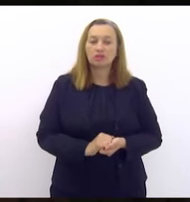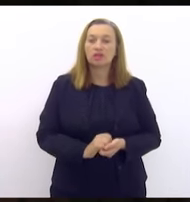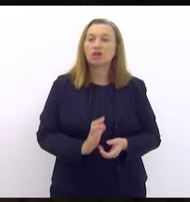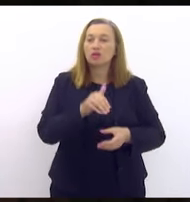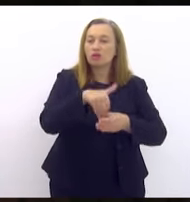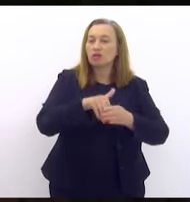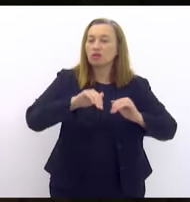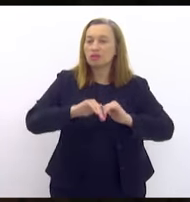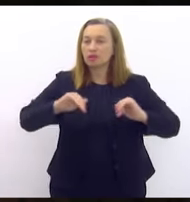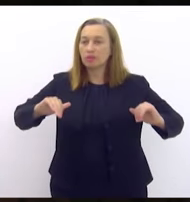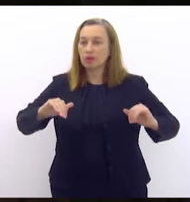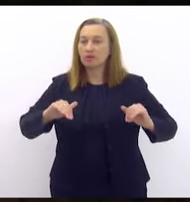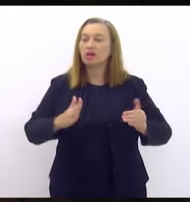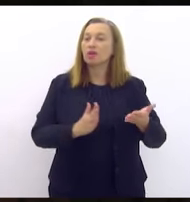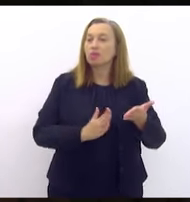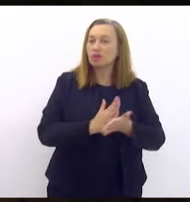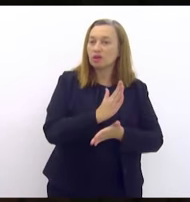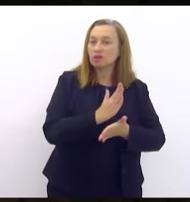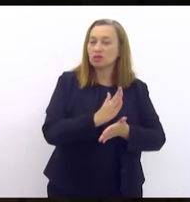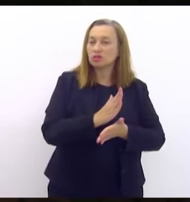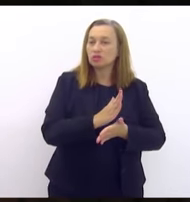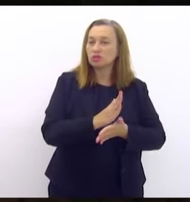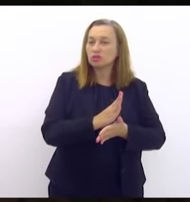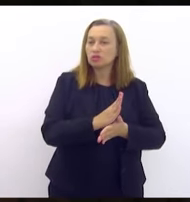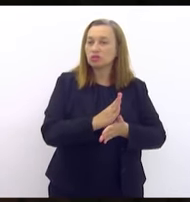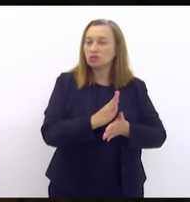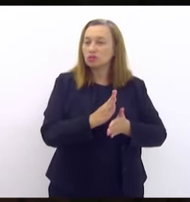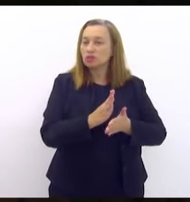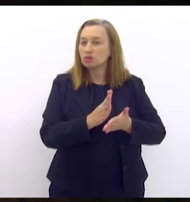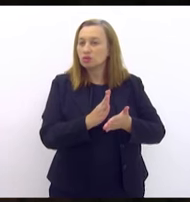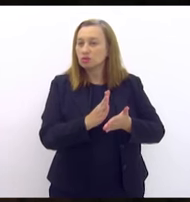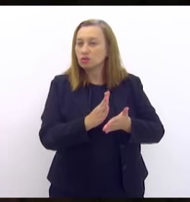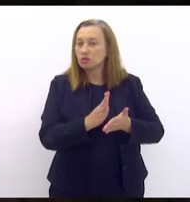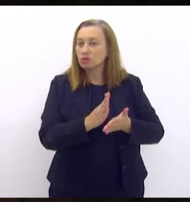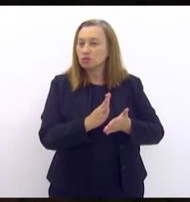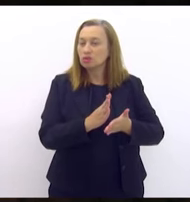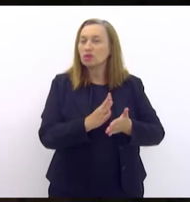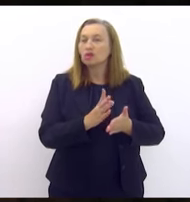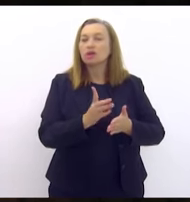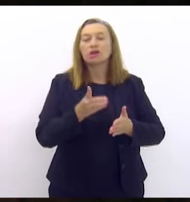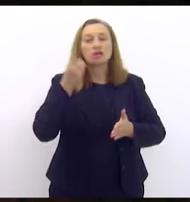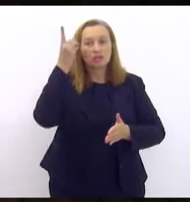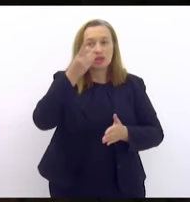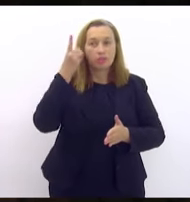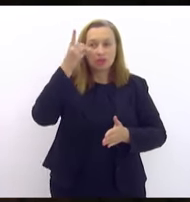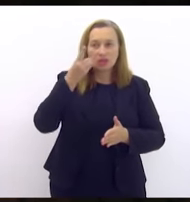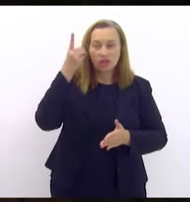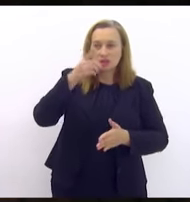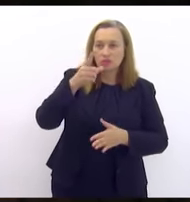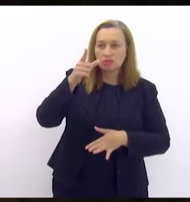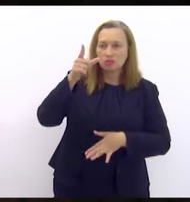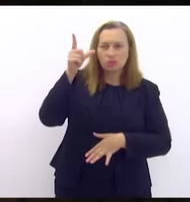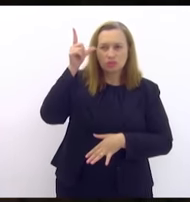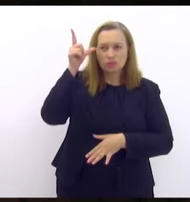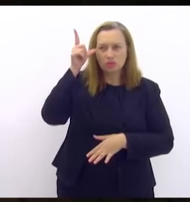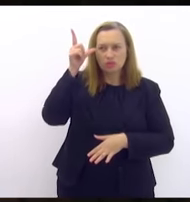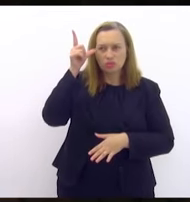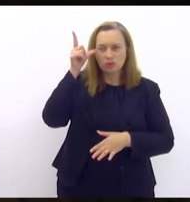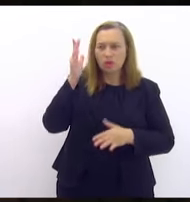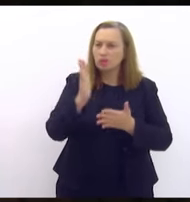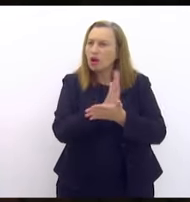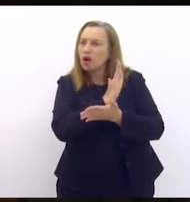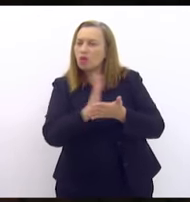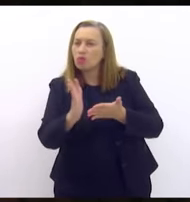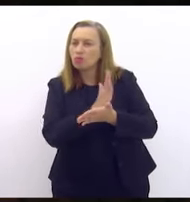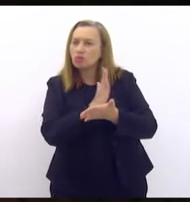em separado favorável, com restrições do deputado Luiz Paulo, relator deputado André Correia. Deputado